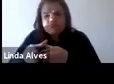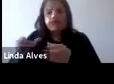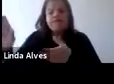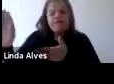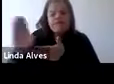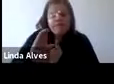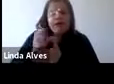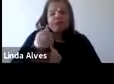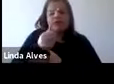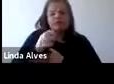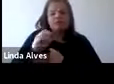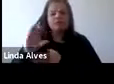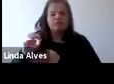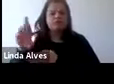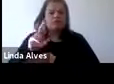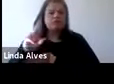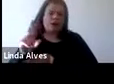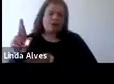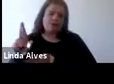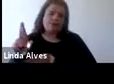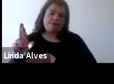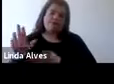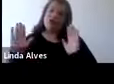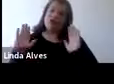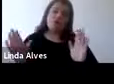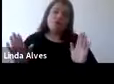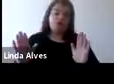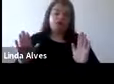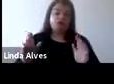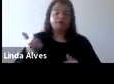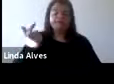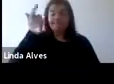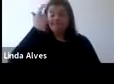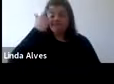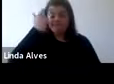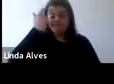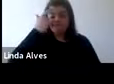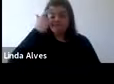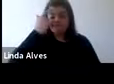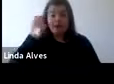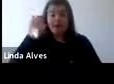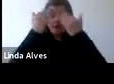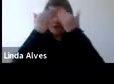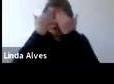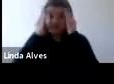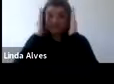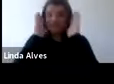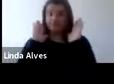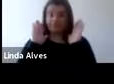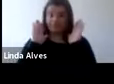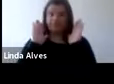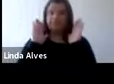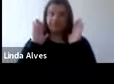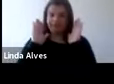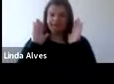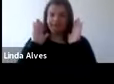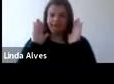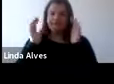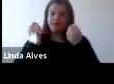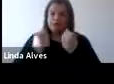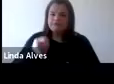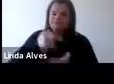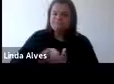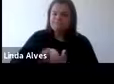Assim, a primeira questão é mantermos a cabeça lúcida e continuar a esta